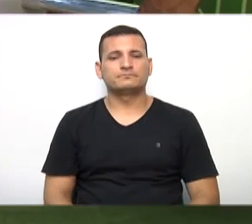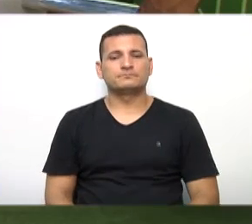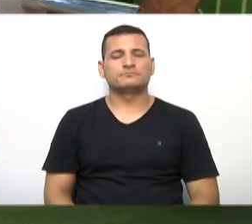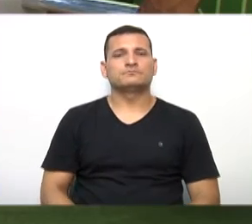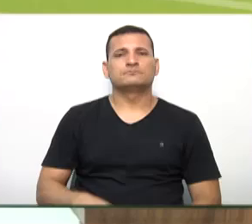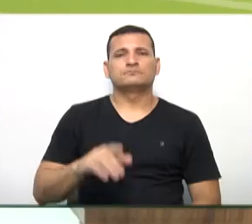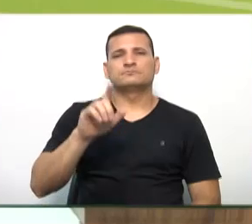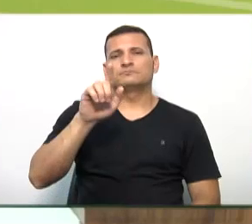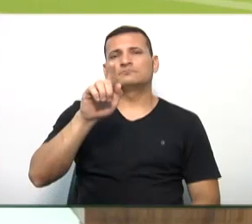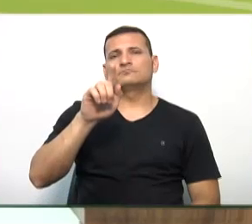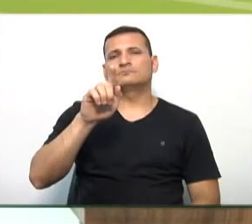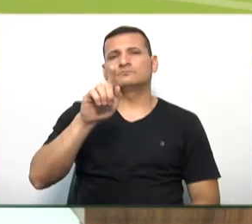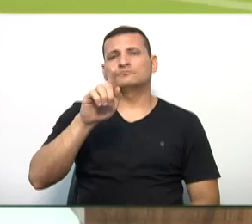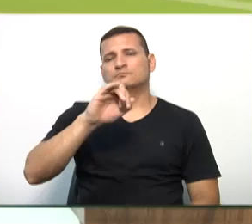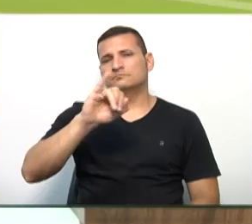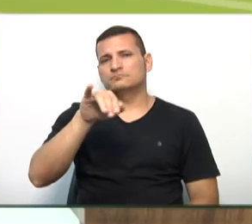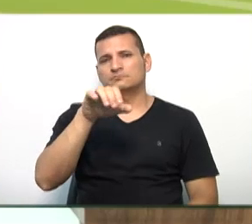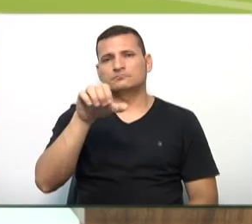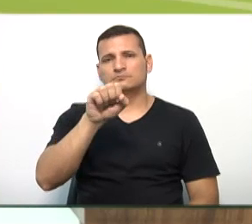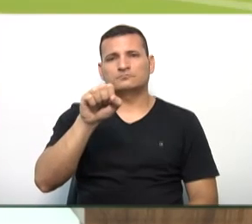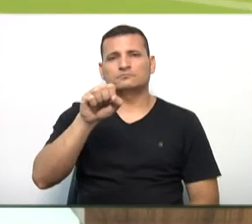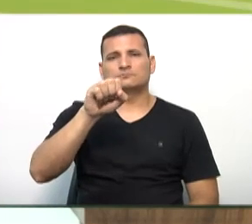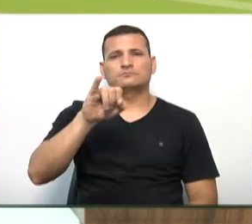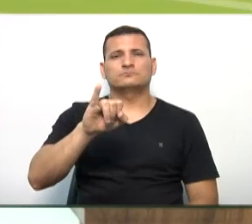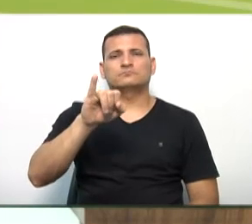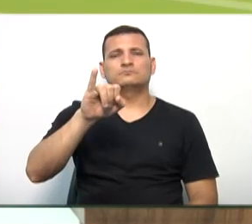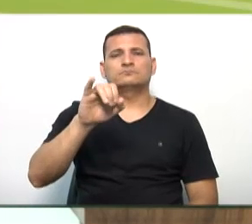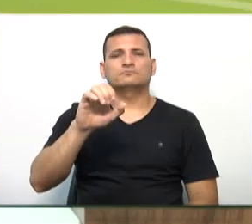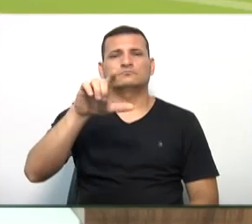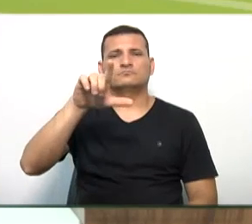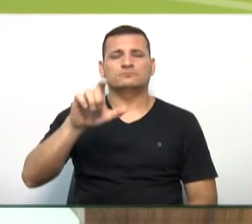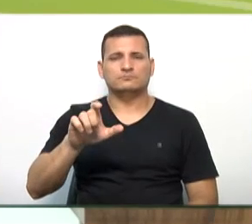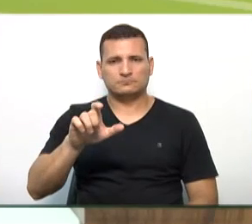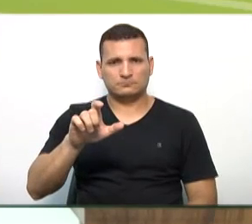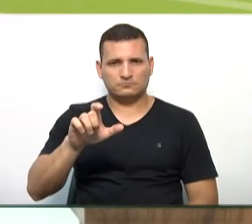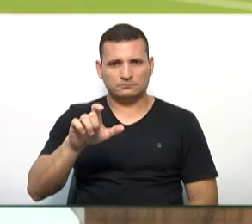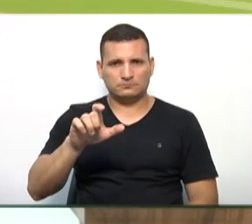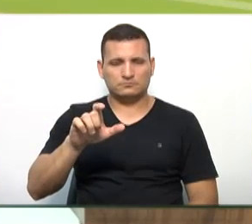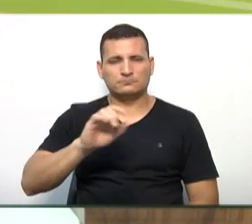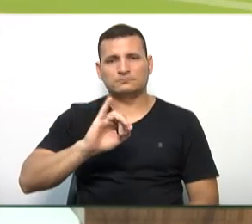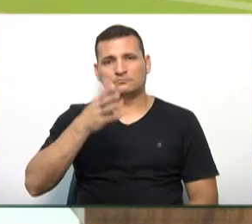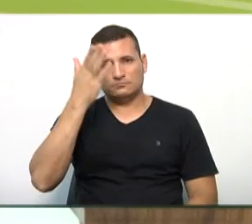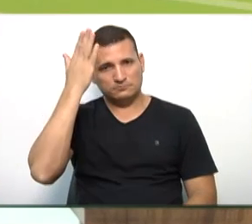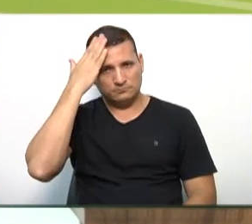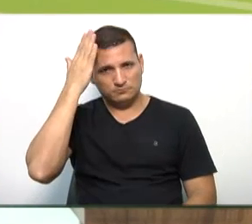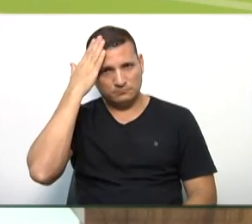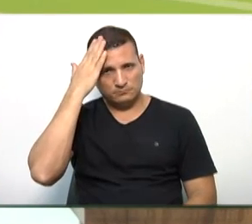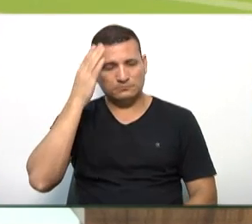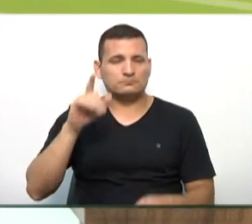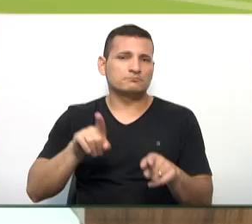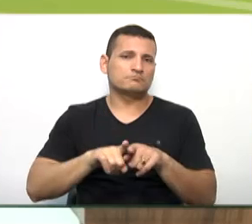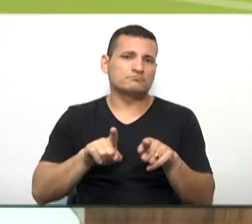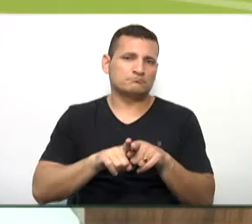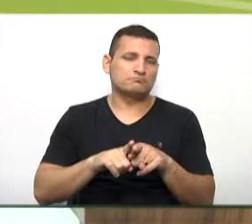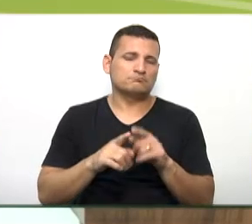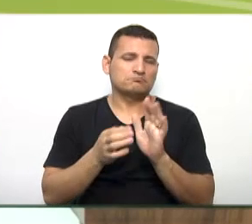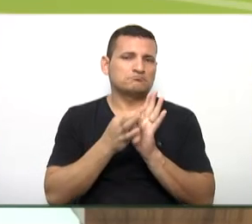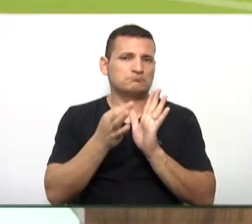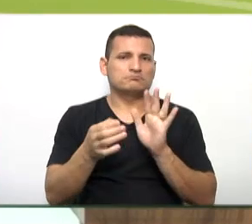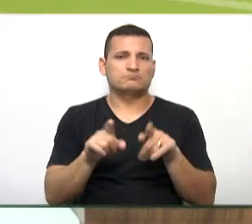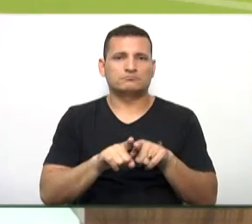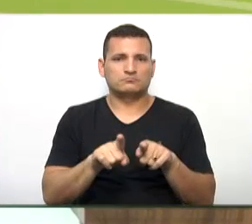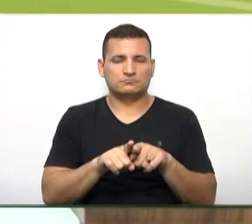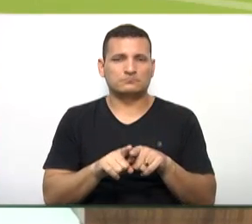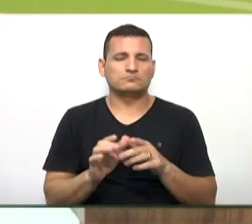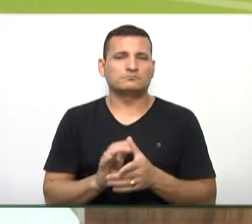GSL de Paraná, aluna da professora Josicleide Pereira, também comentou isso. Ela falou que na